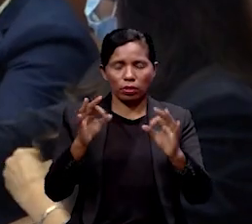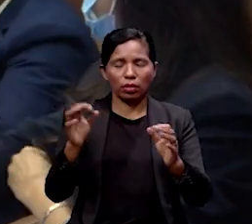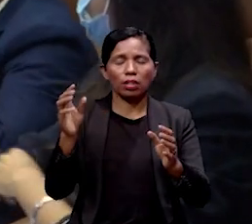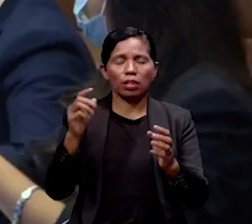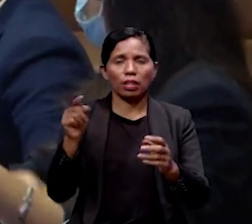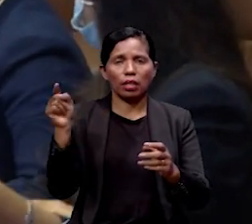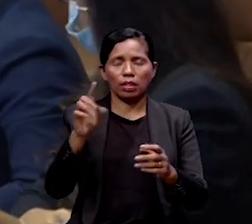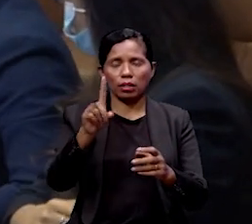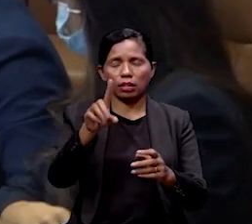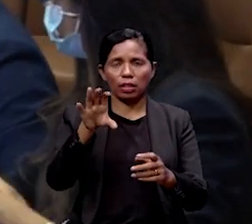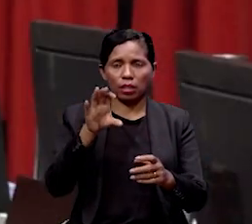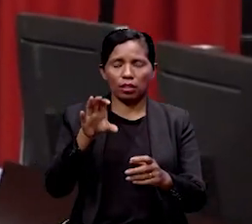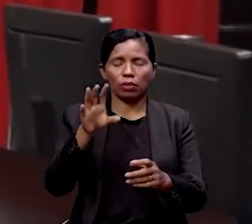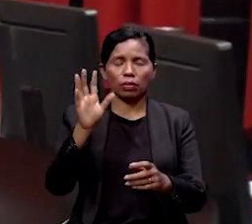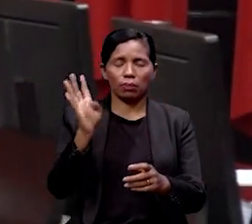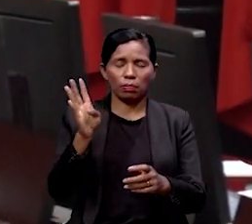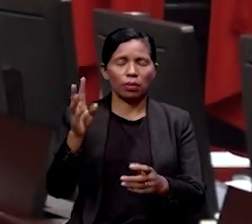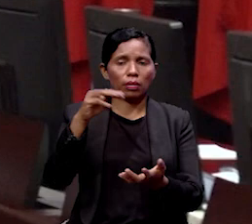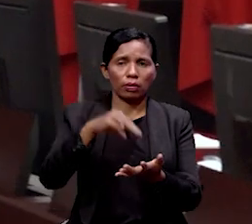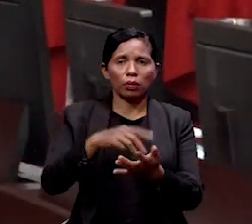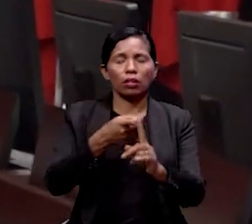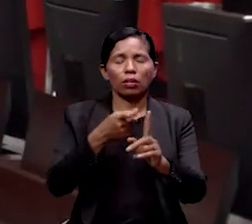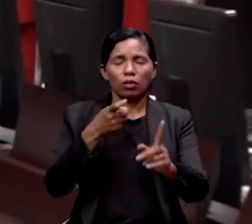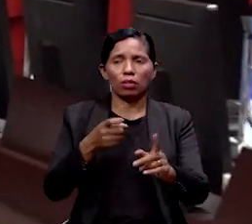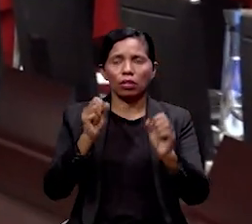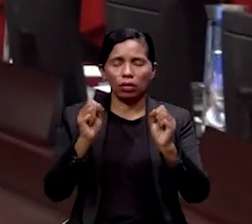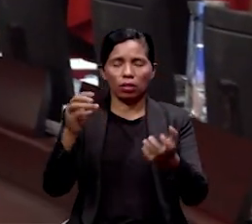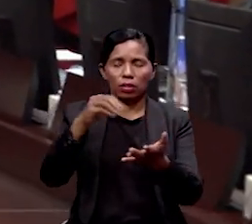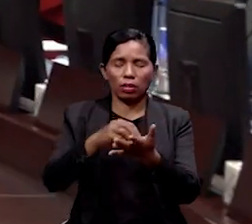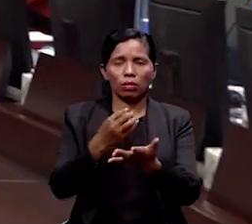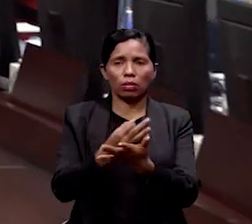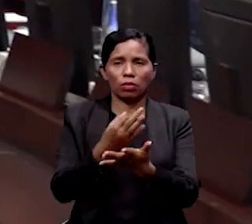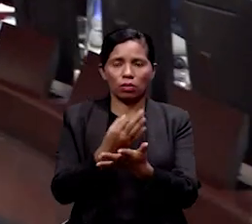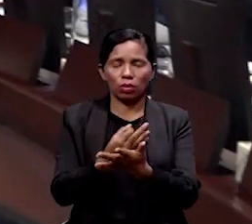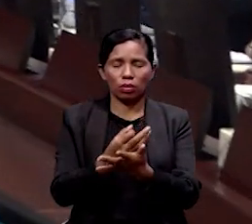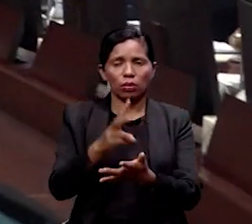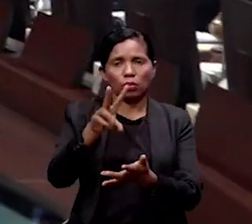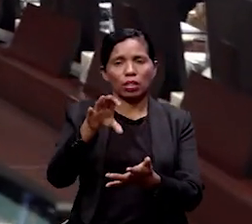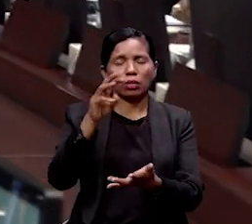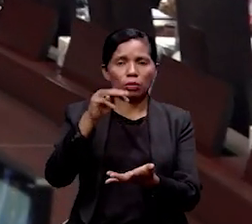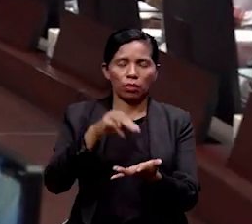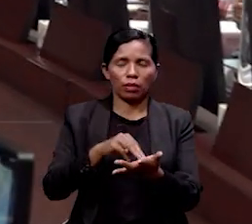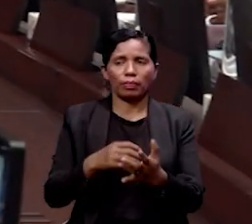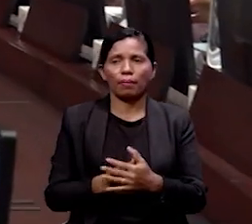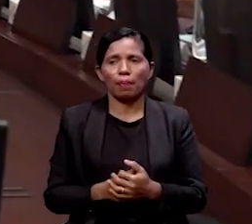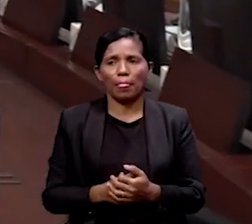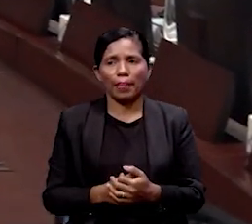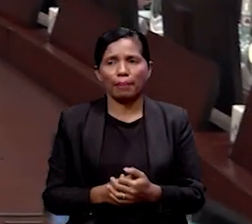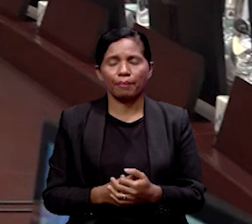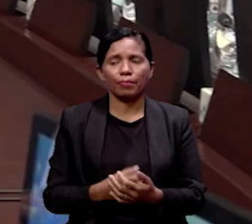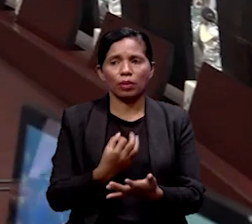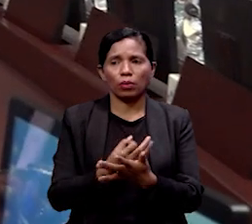e o uso do equipamento MPP seguro proteger pacientes. Taça execução, turma,